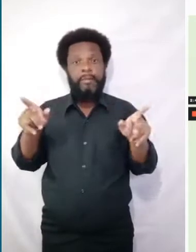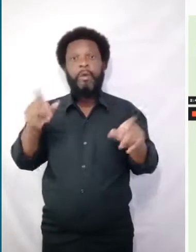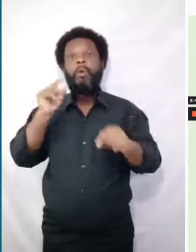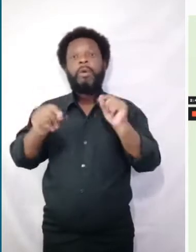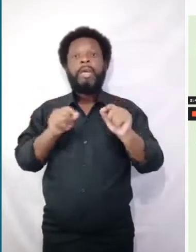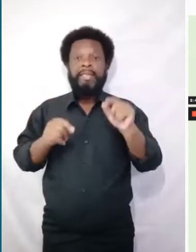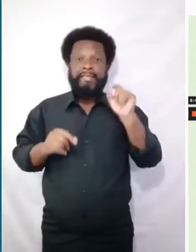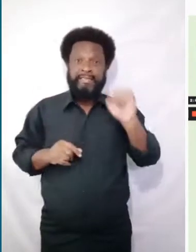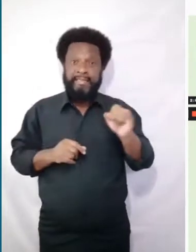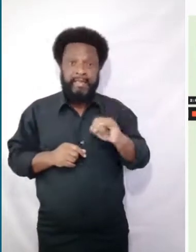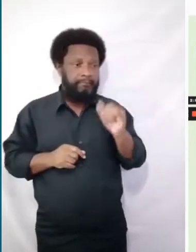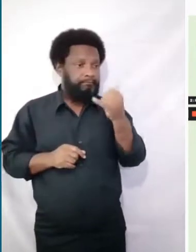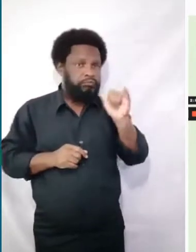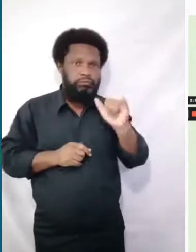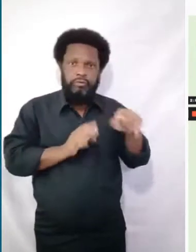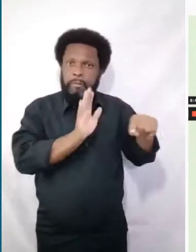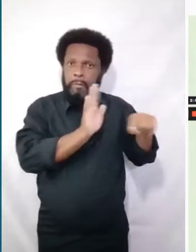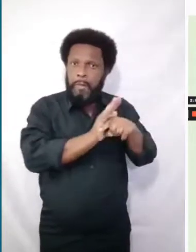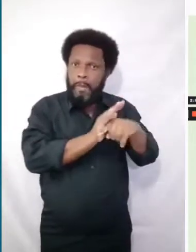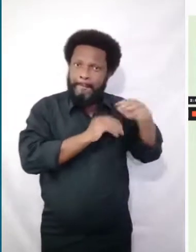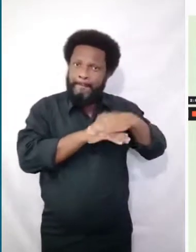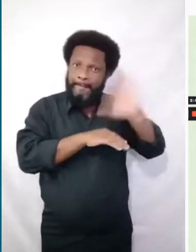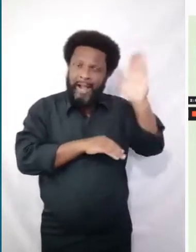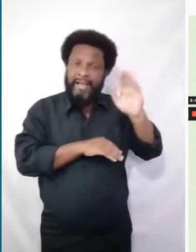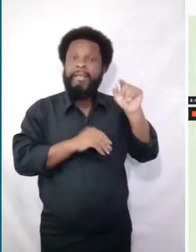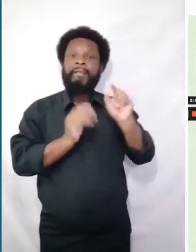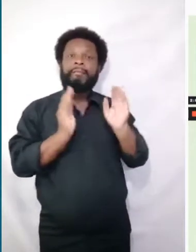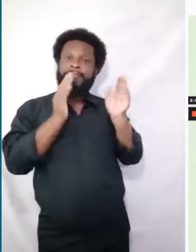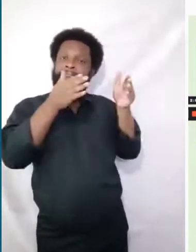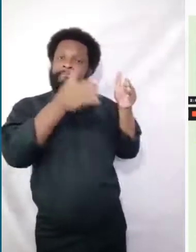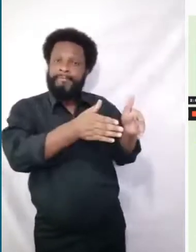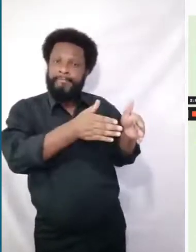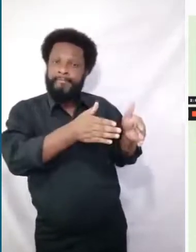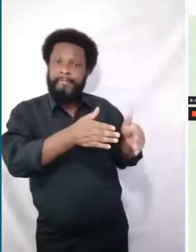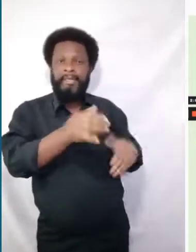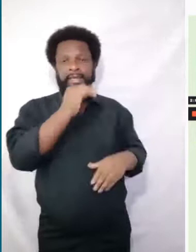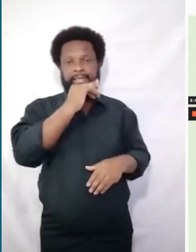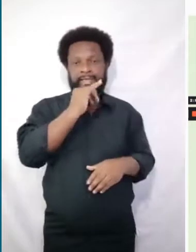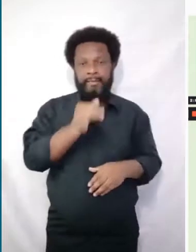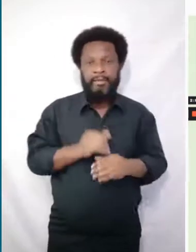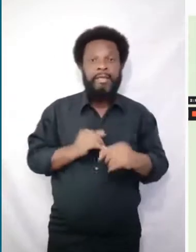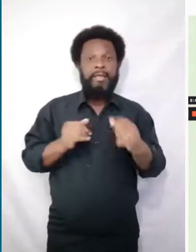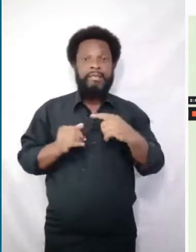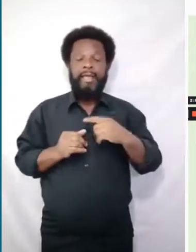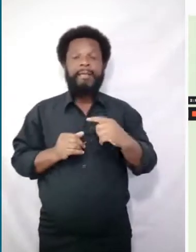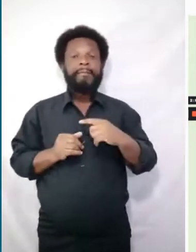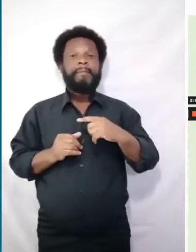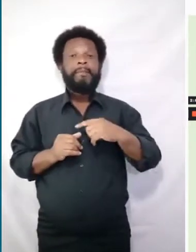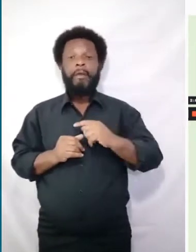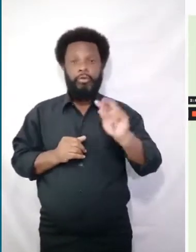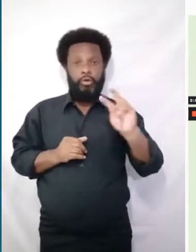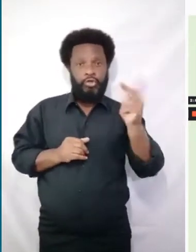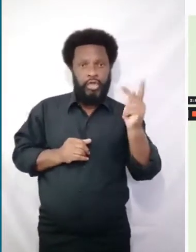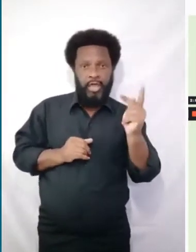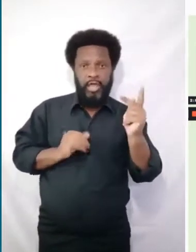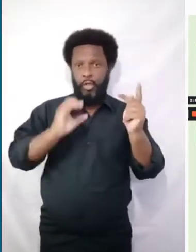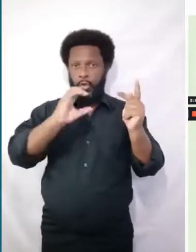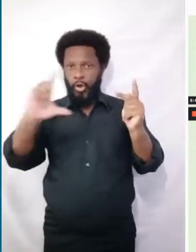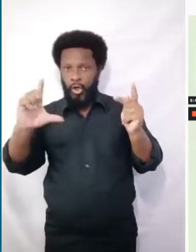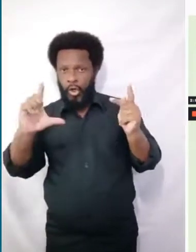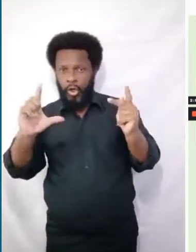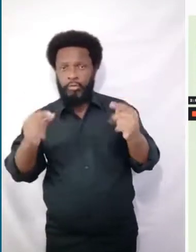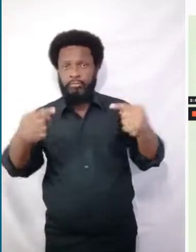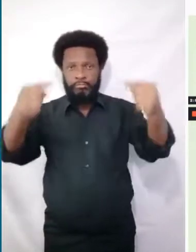vai apontar para o átomo da ligação que é mais eletronegativo. Então percebam, quando eu tenho duas ligações aqui polares,